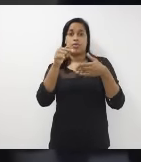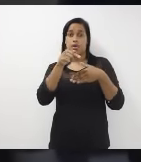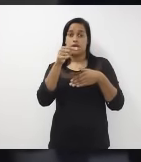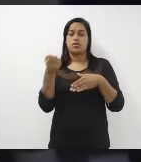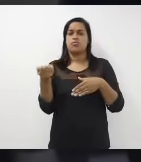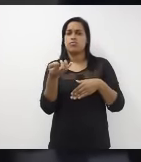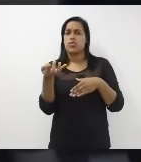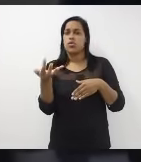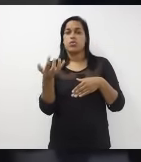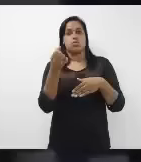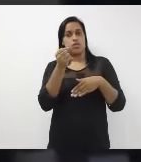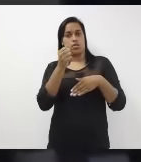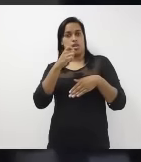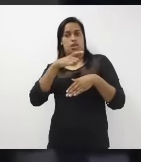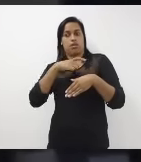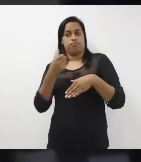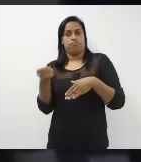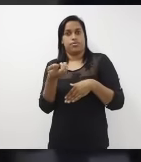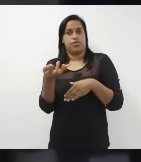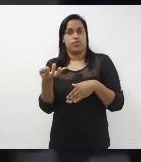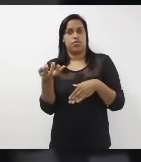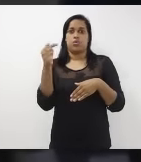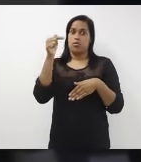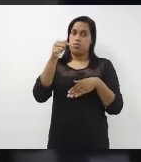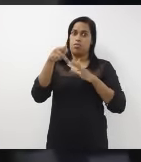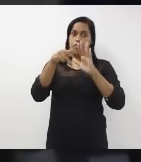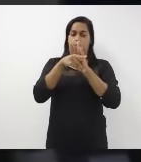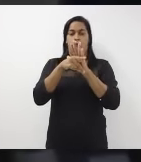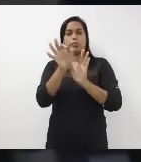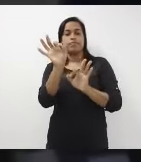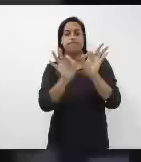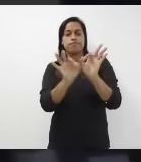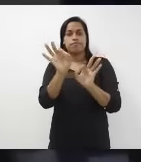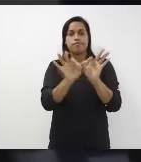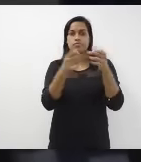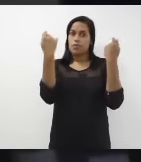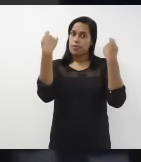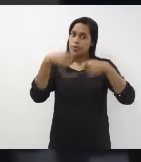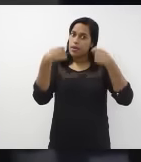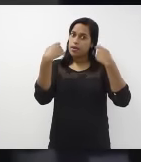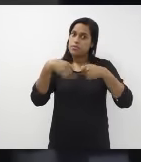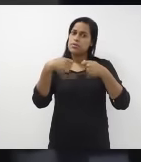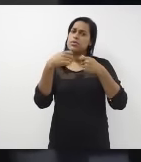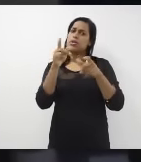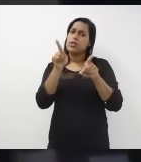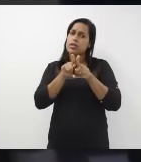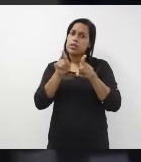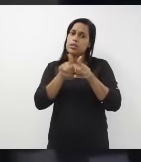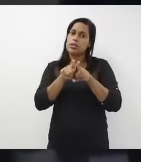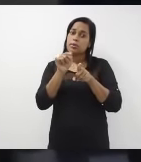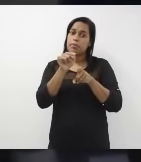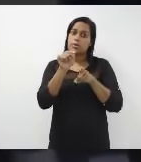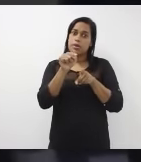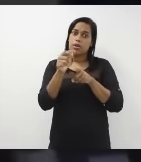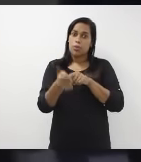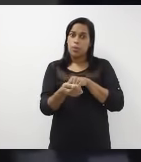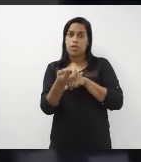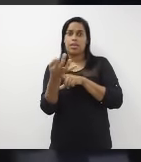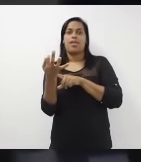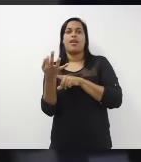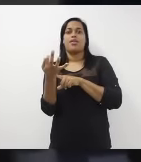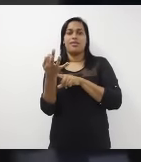produto. Se tem um produto que sai muito na minha organização, ou seja, ele gira muito, logo, provavelmente o estoque dessas peças vai ser